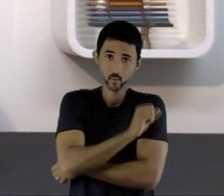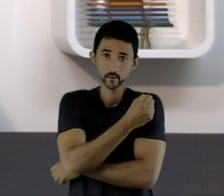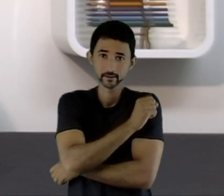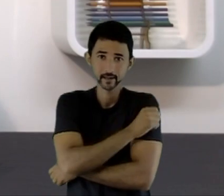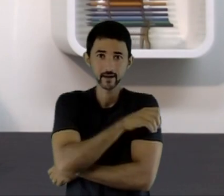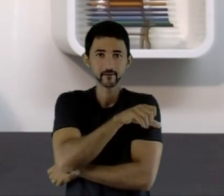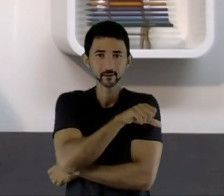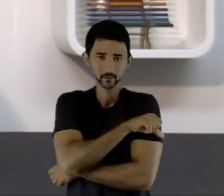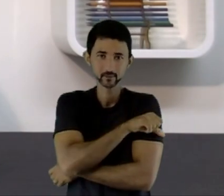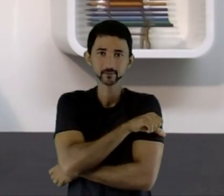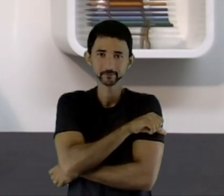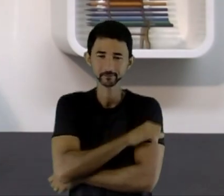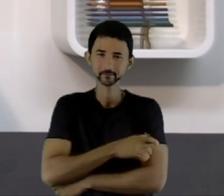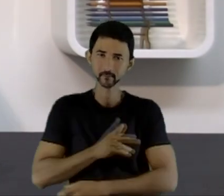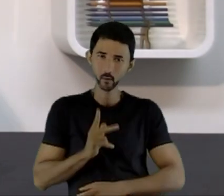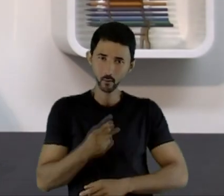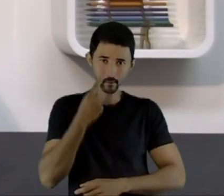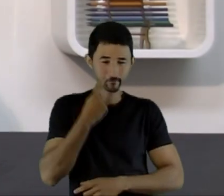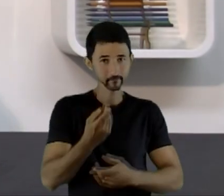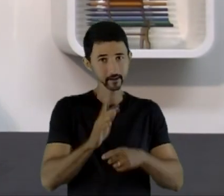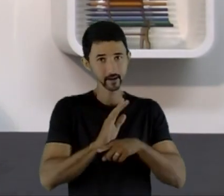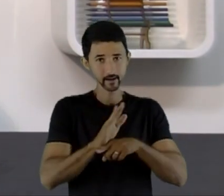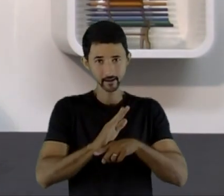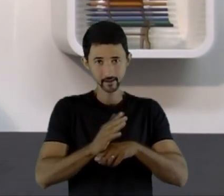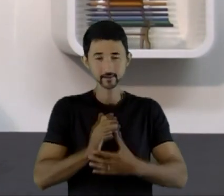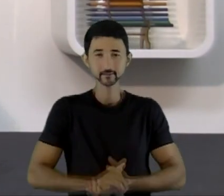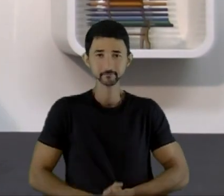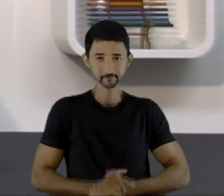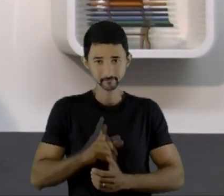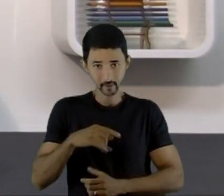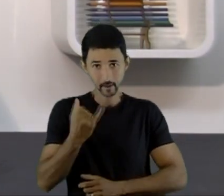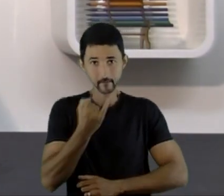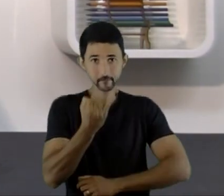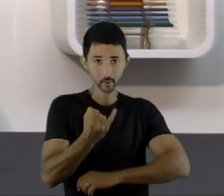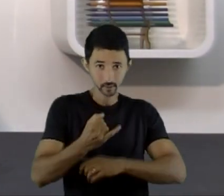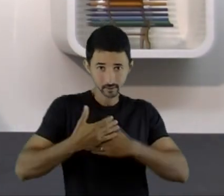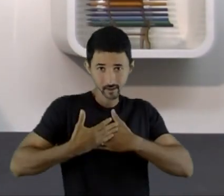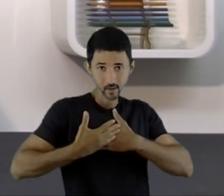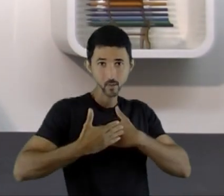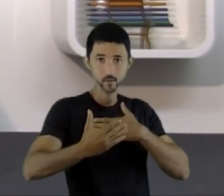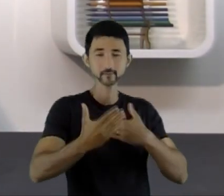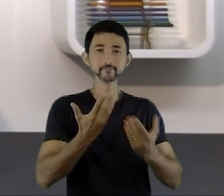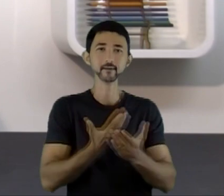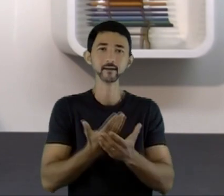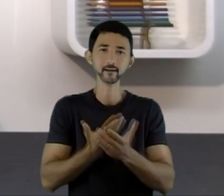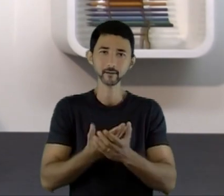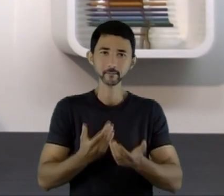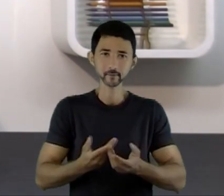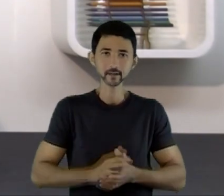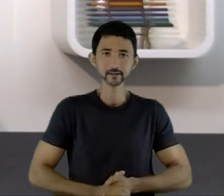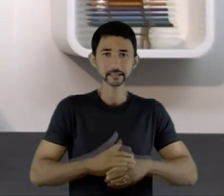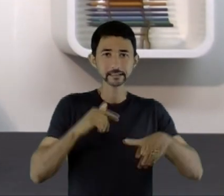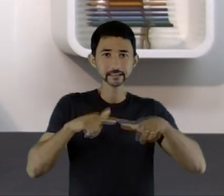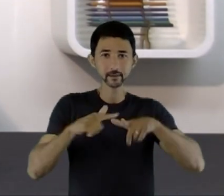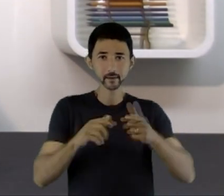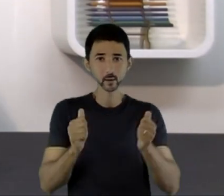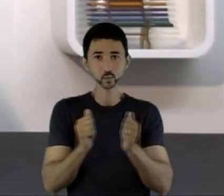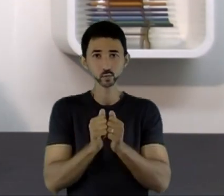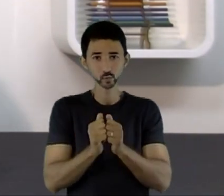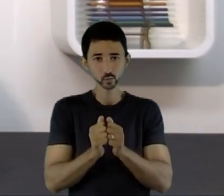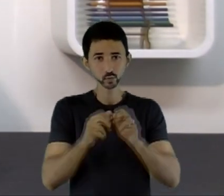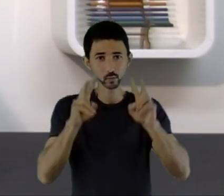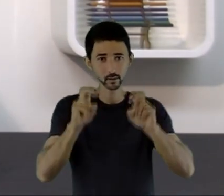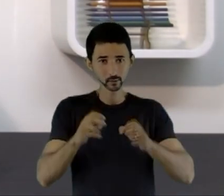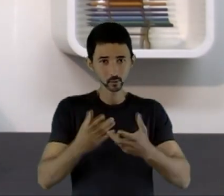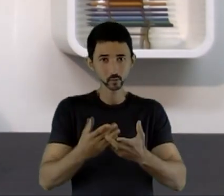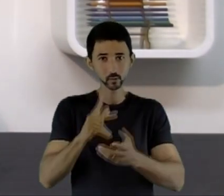nono ano, que tem acompanhado as aulas, é muito importante que você acompanhe a sequência de aulas, porque nós temos trabalhado aquilo